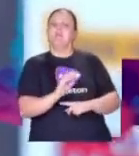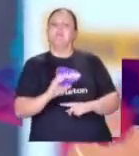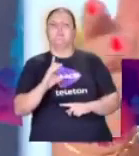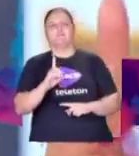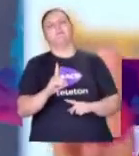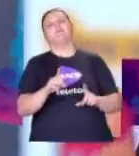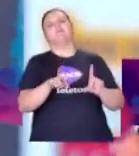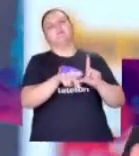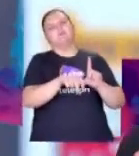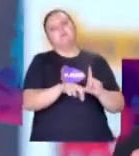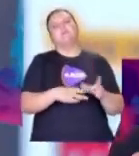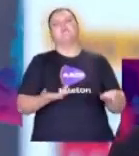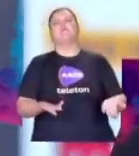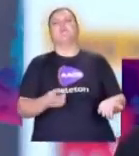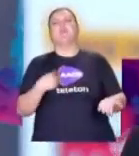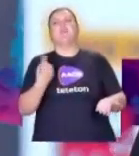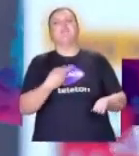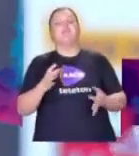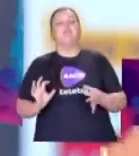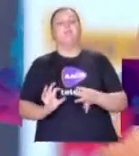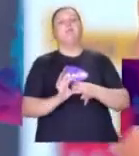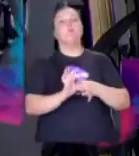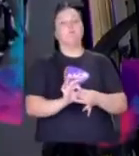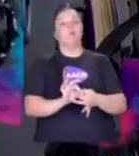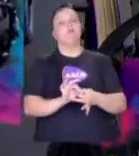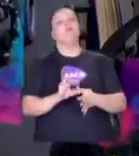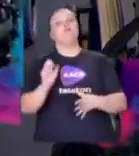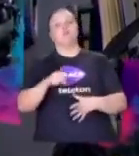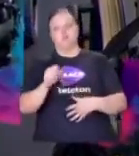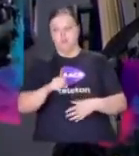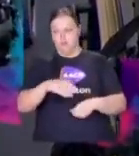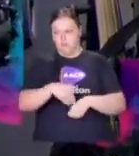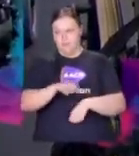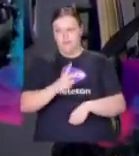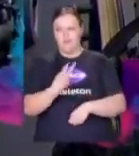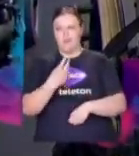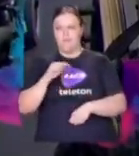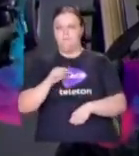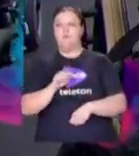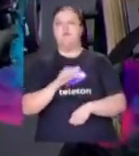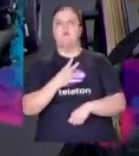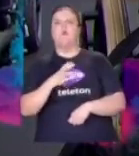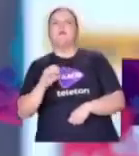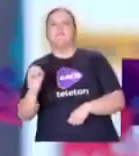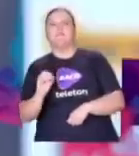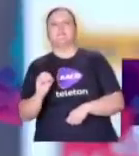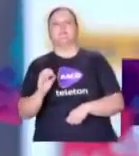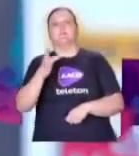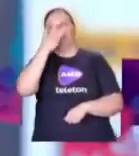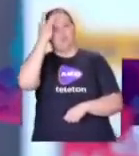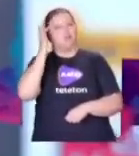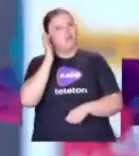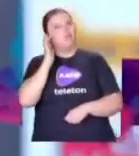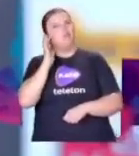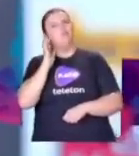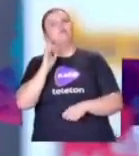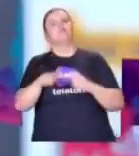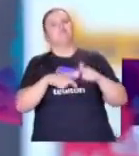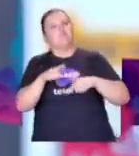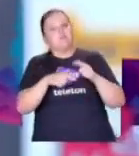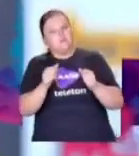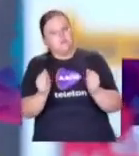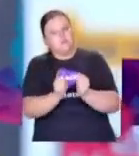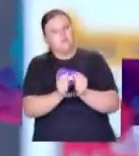união dos colaboradores da Tóquio Marine, dos mais de 2.400 colaboradores, dos nossos mais de